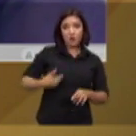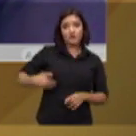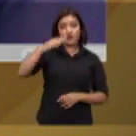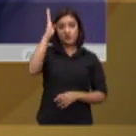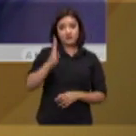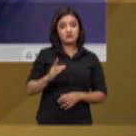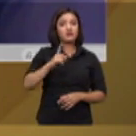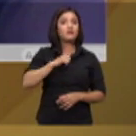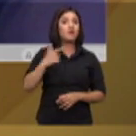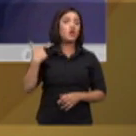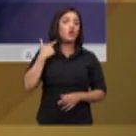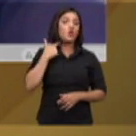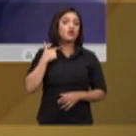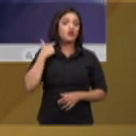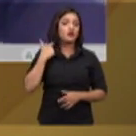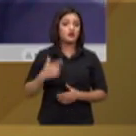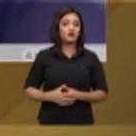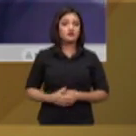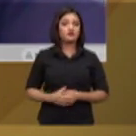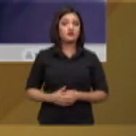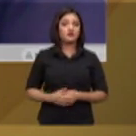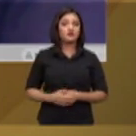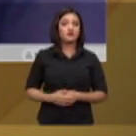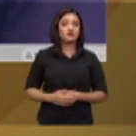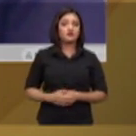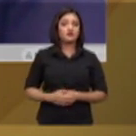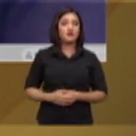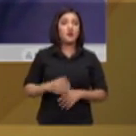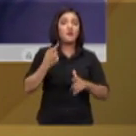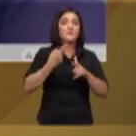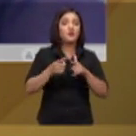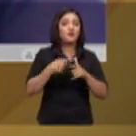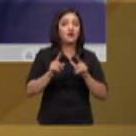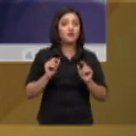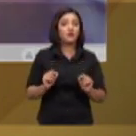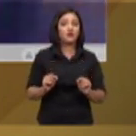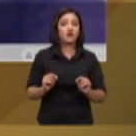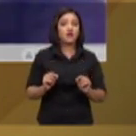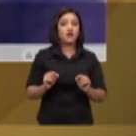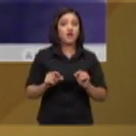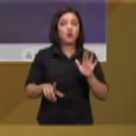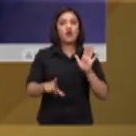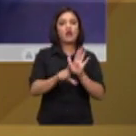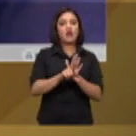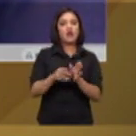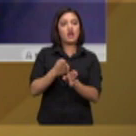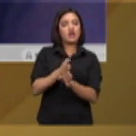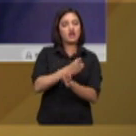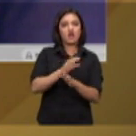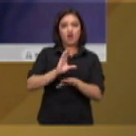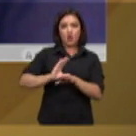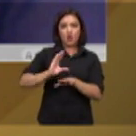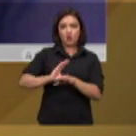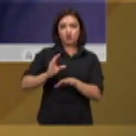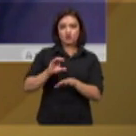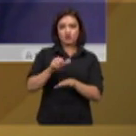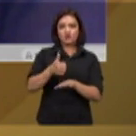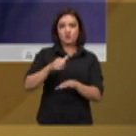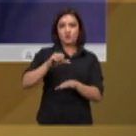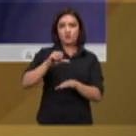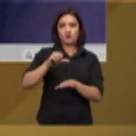loterias. Dito isso, o problema que nós temos aqui é uma lei anterior à Constituição